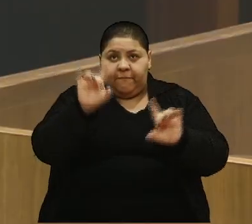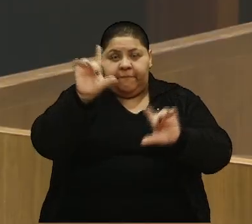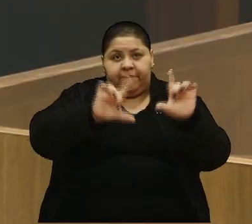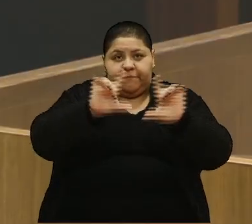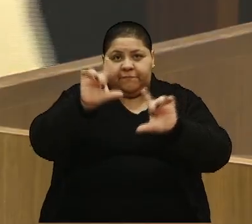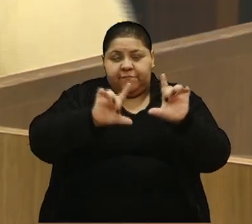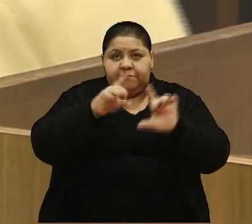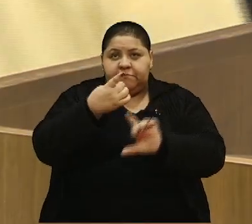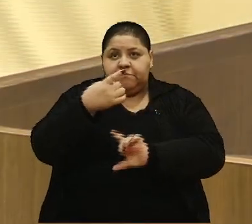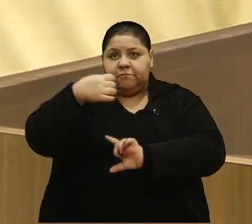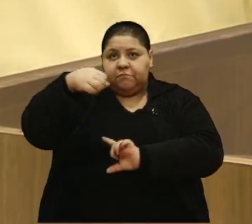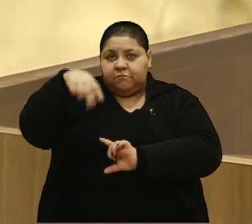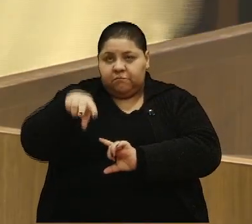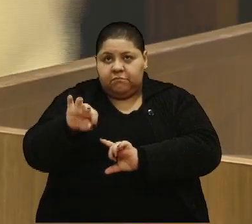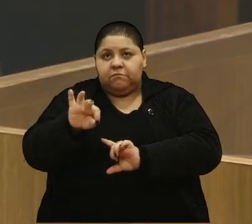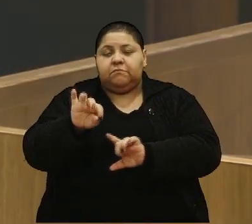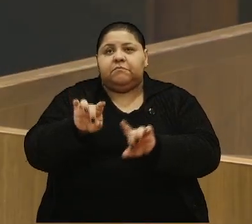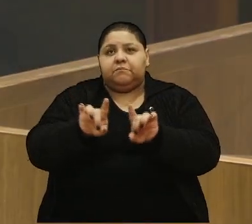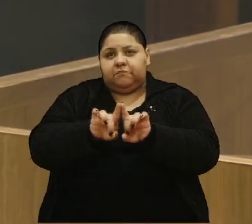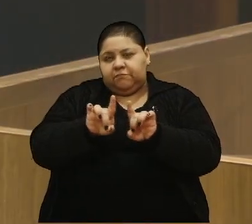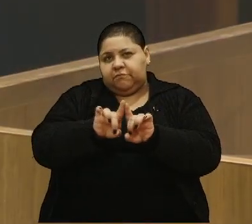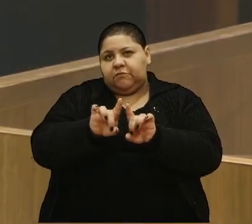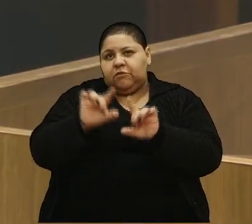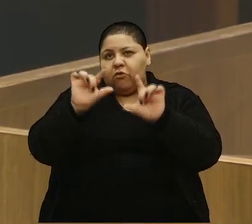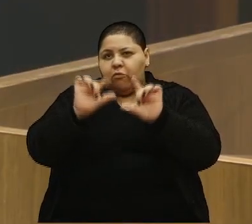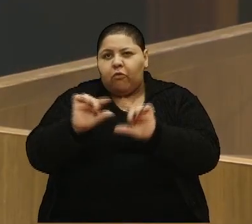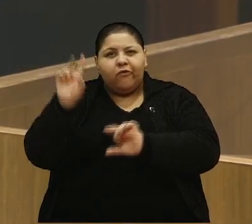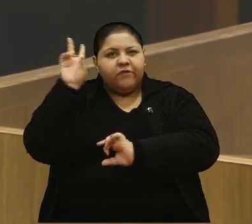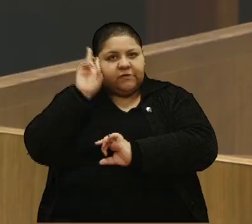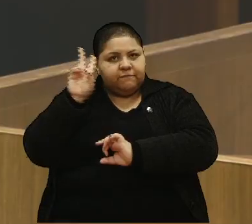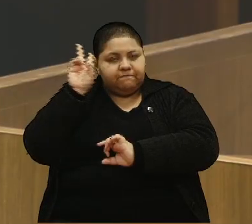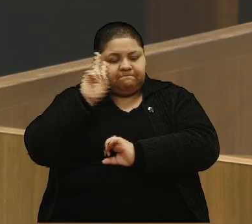Câmara, canal 16, né, que um pouco do histórico